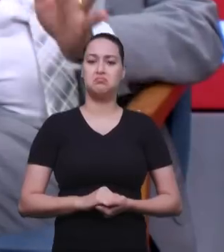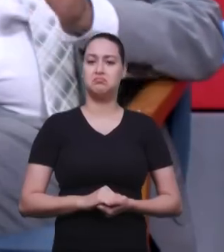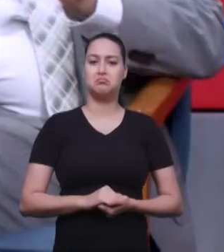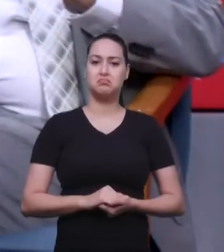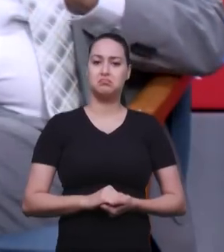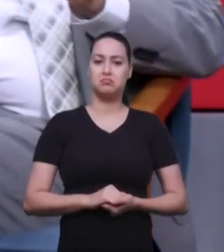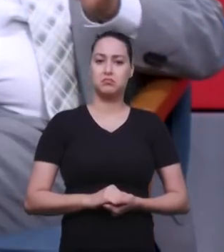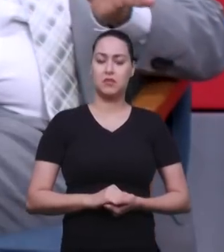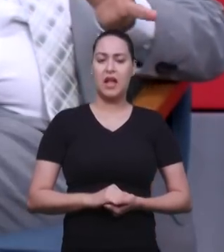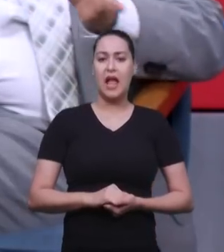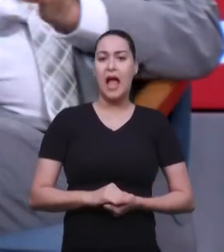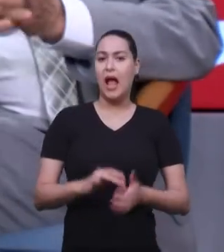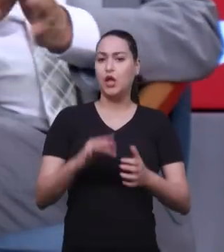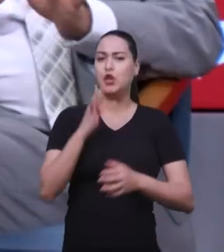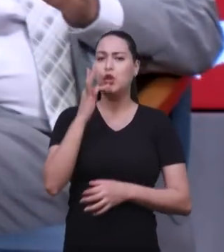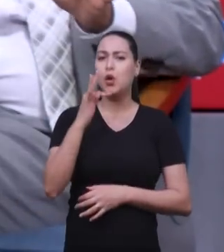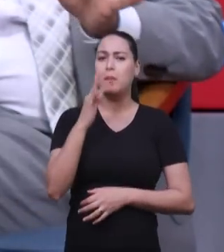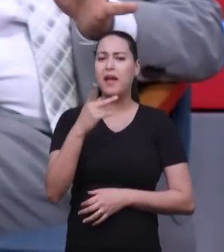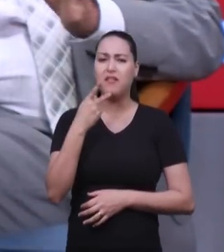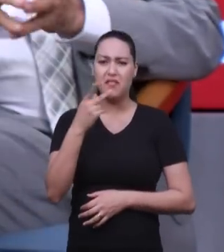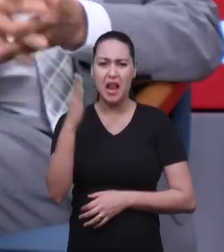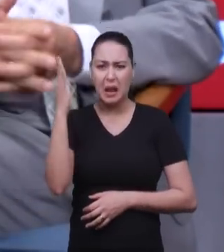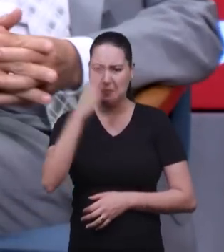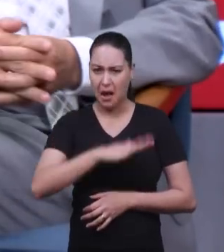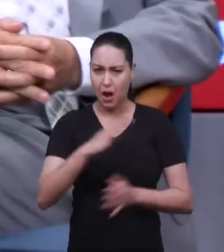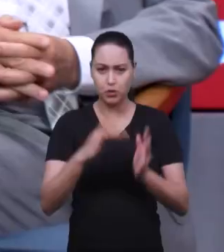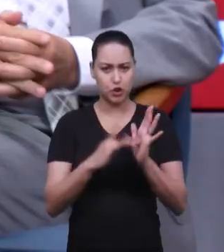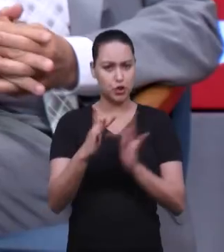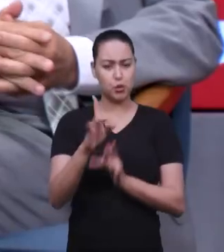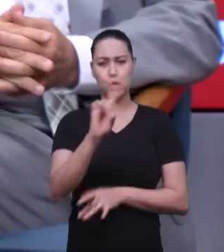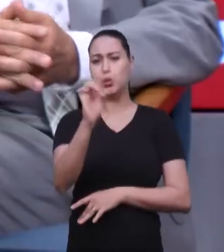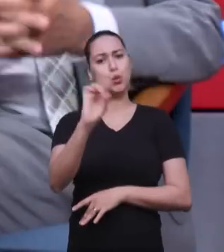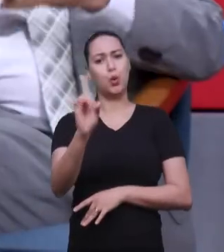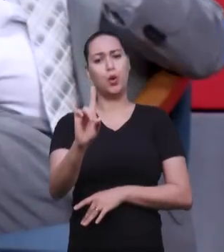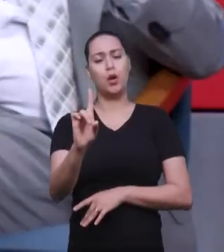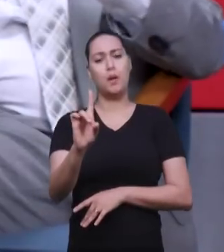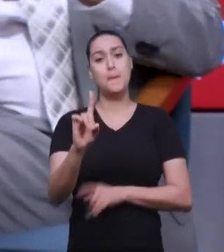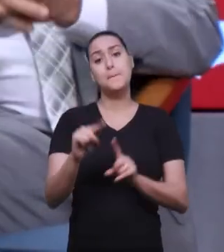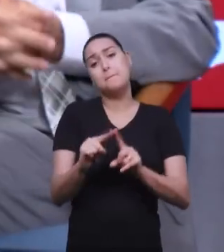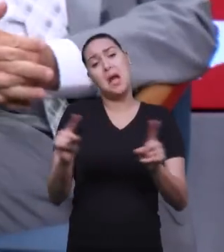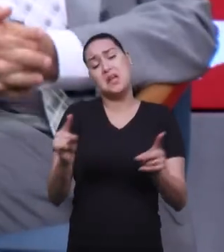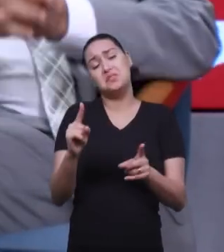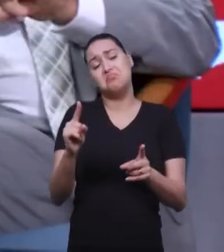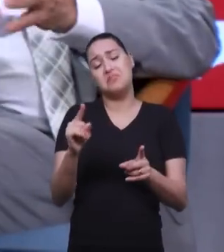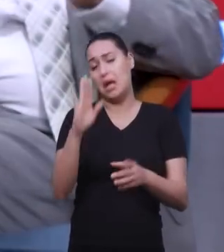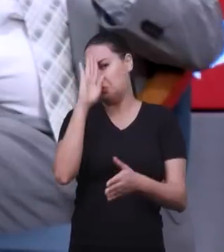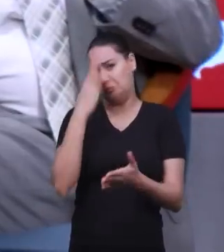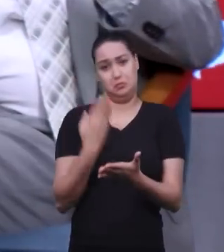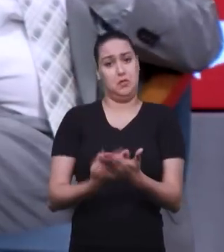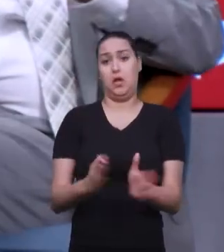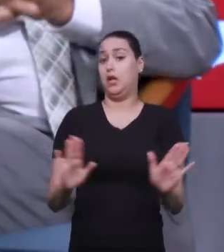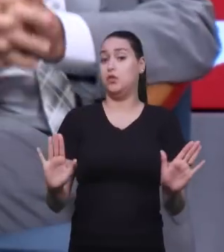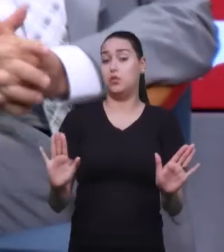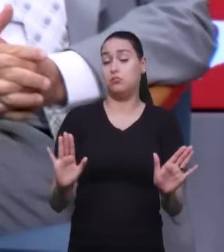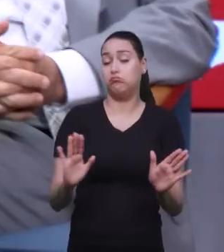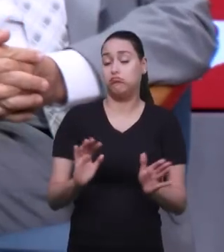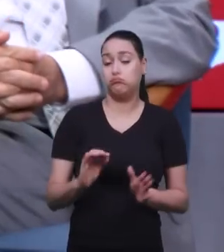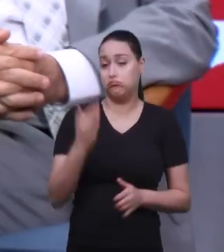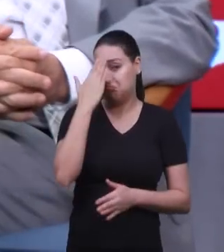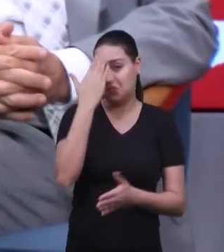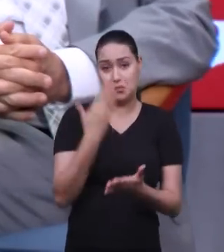Não é? Ele conheceu Jesus, ele não fala mal de Jesus. Pelo contrário, não, tudo bem, mas eu não